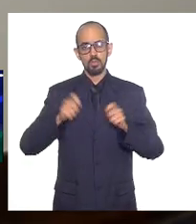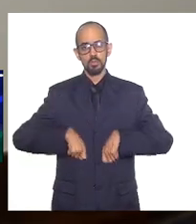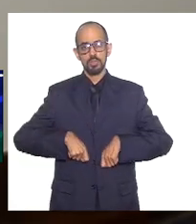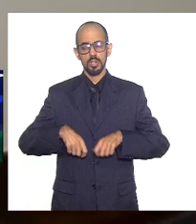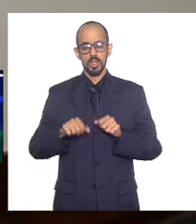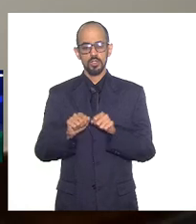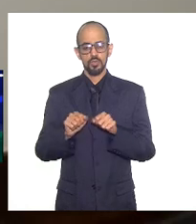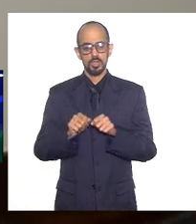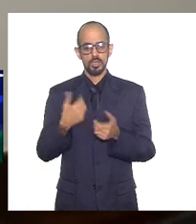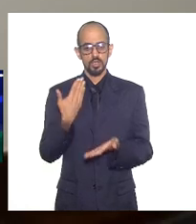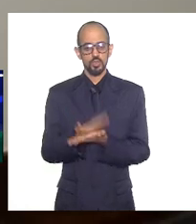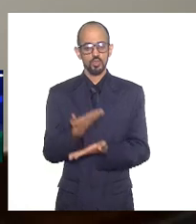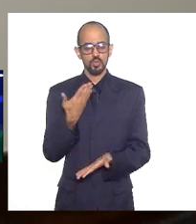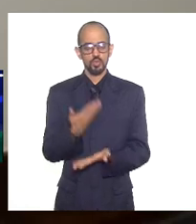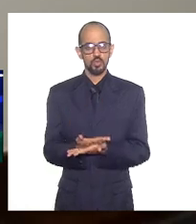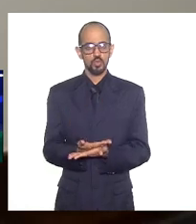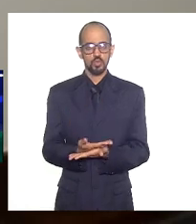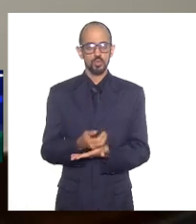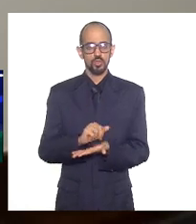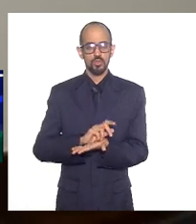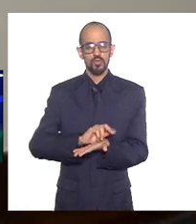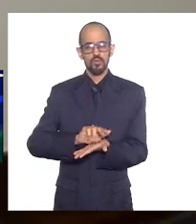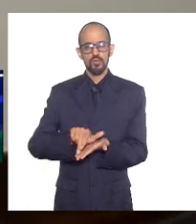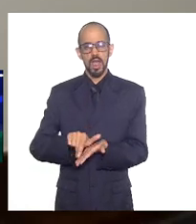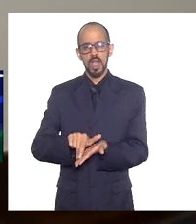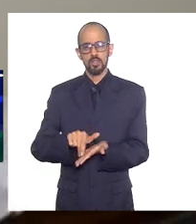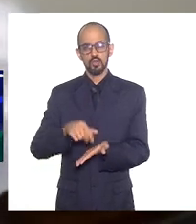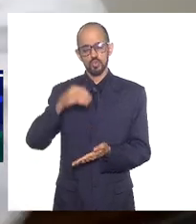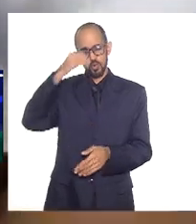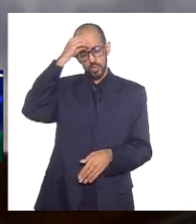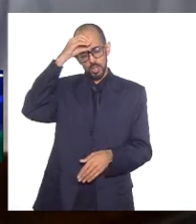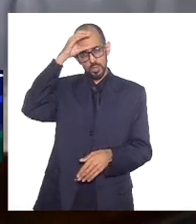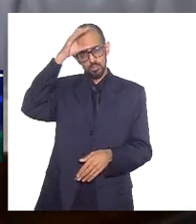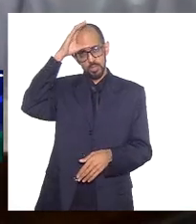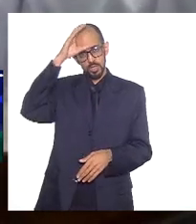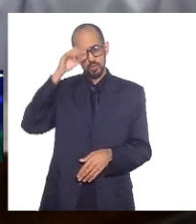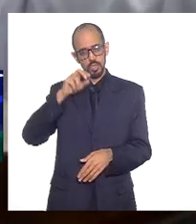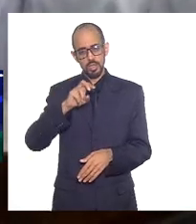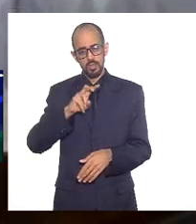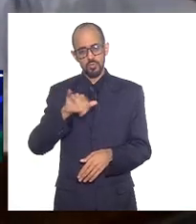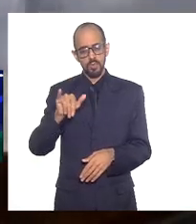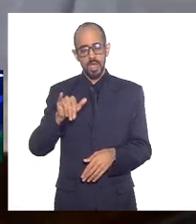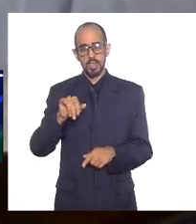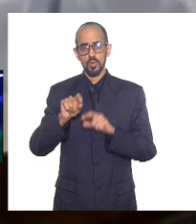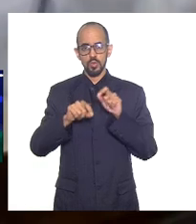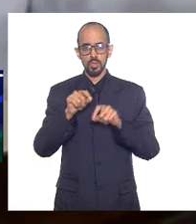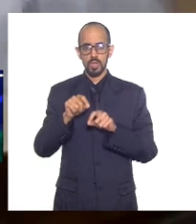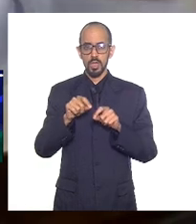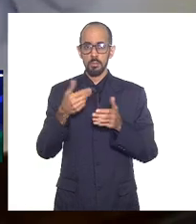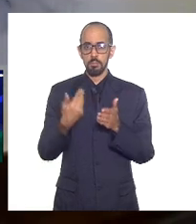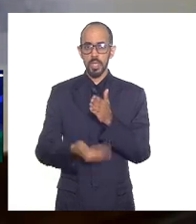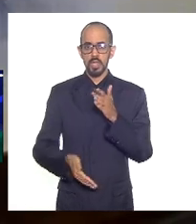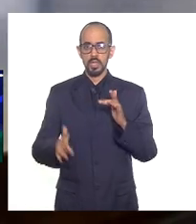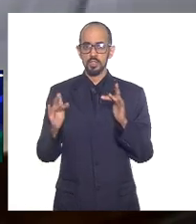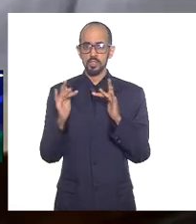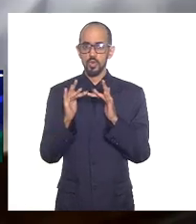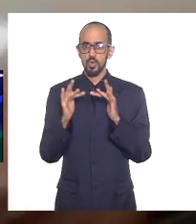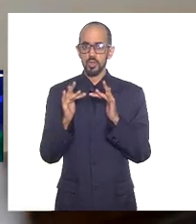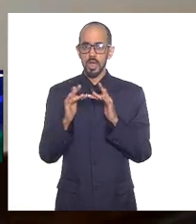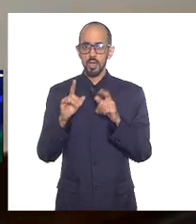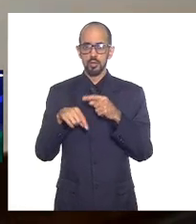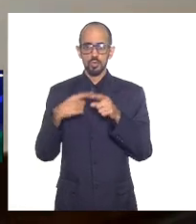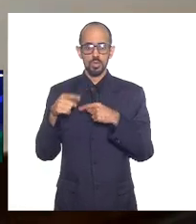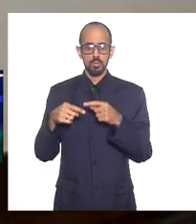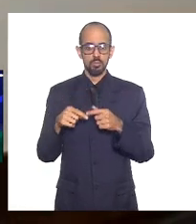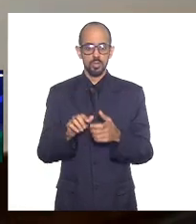estudos sistemáticos sobre várias áreas do conhecimento, com as quais eles não terão, provavelmente, mais nenhum contato na sequência